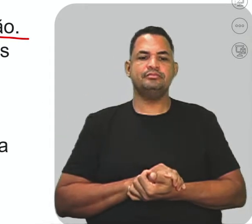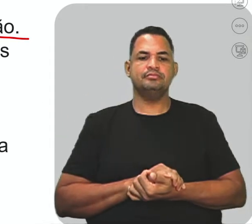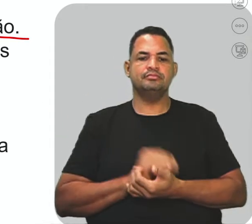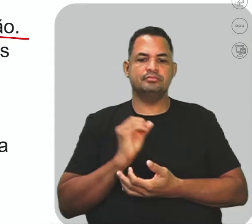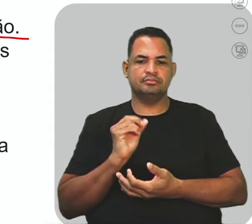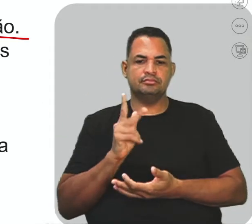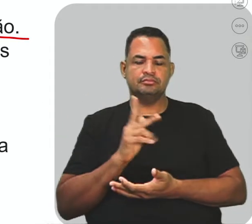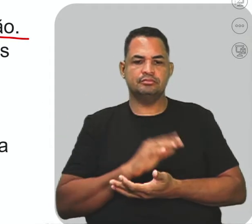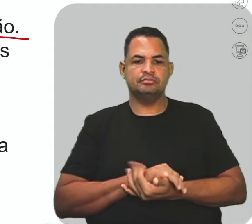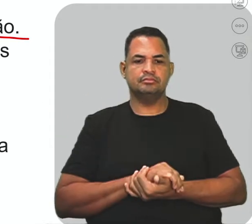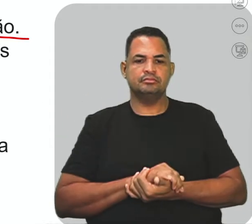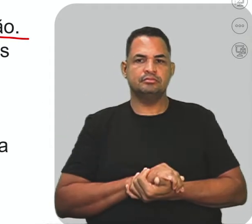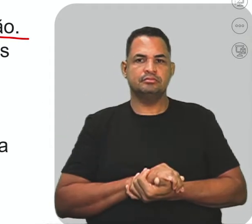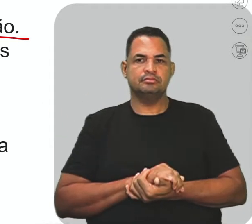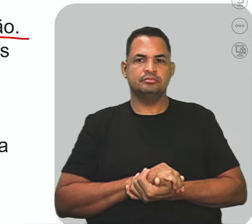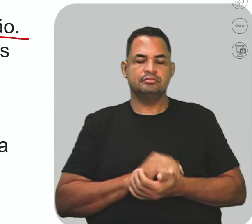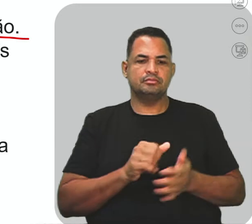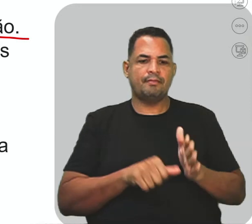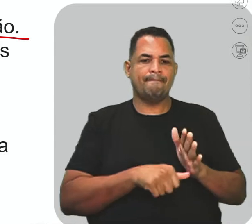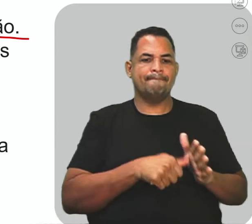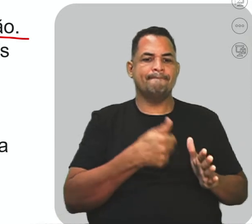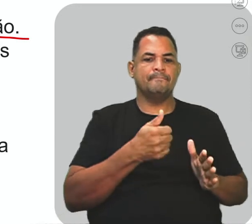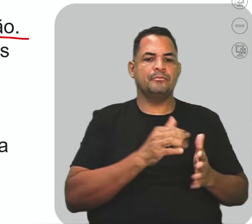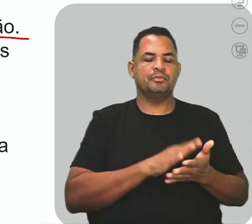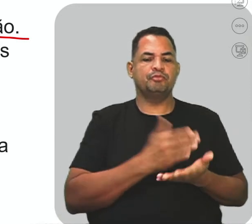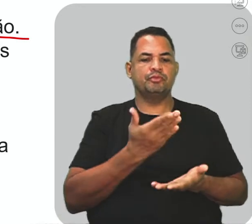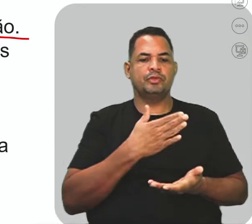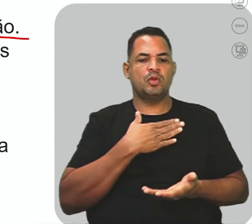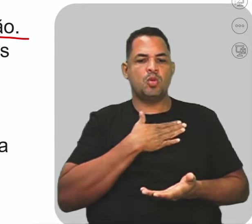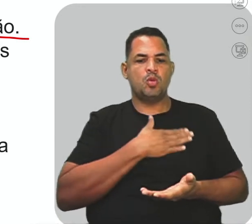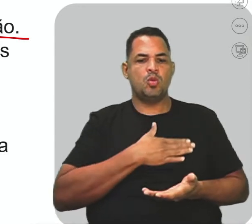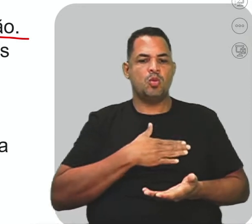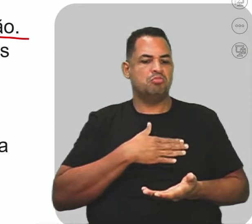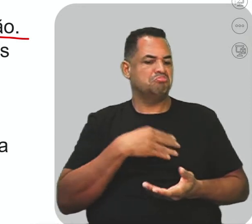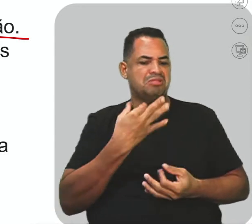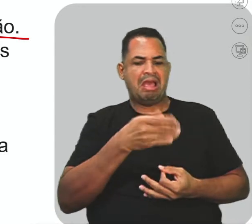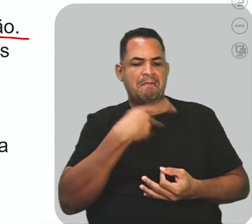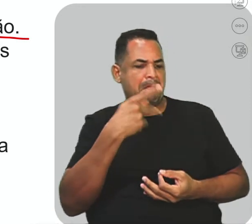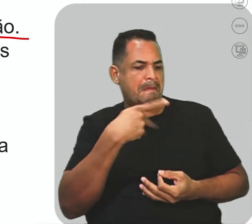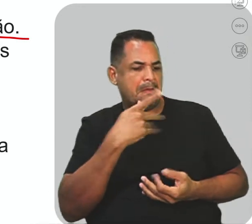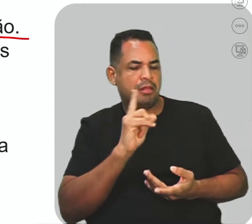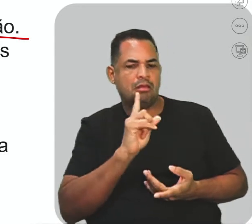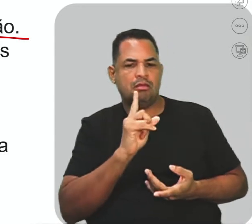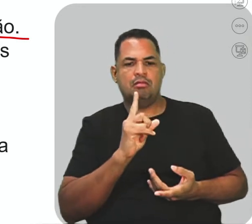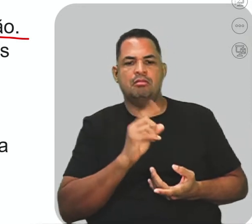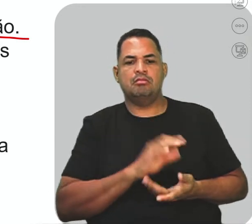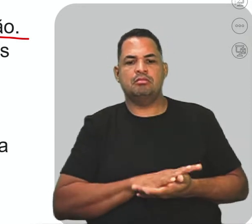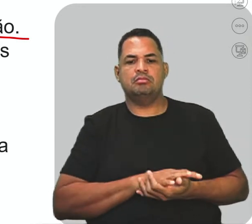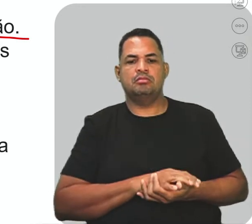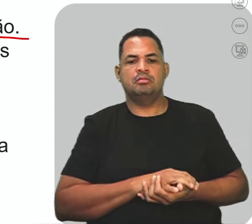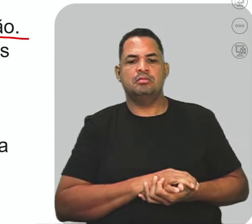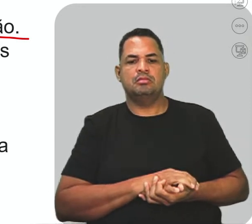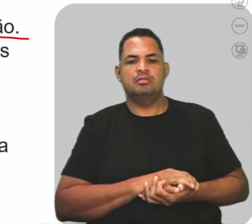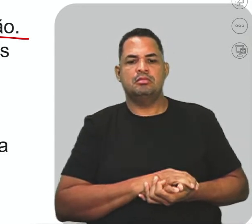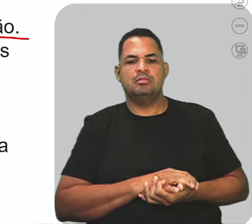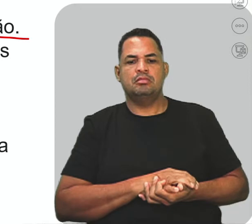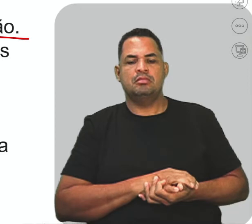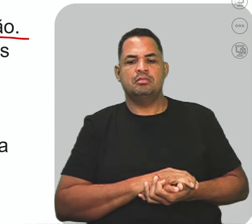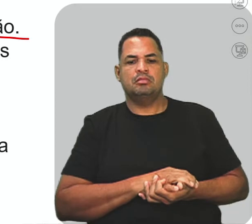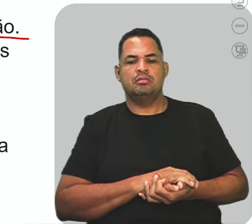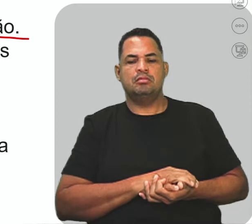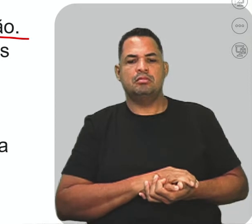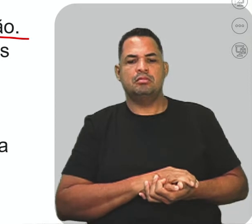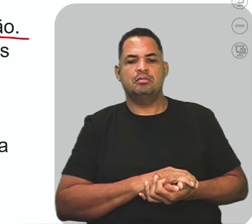Beleza? Essa primeira oração, gosto não se discute, oração